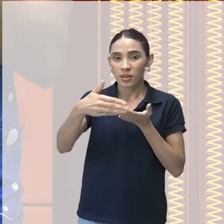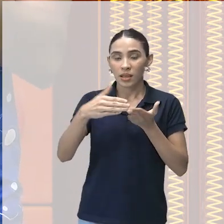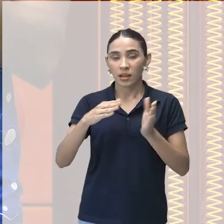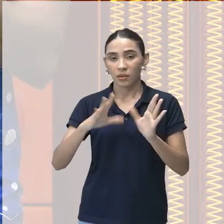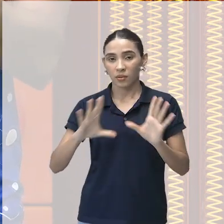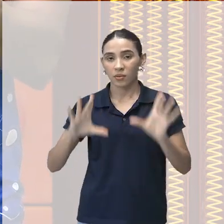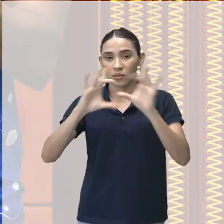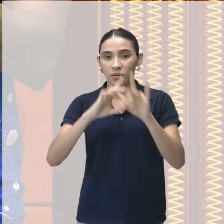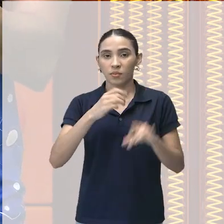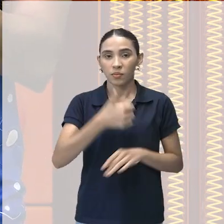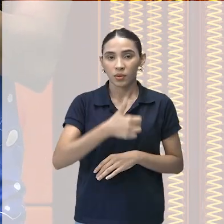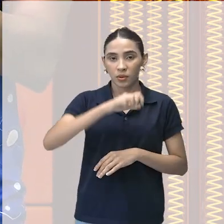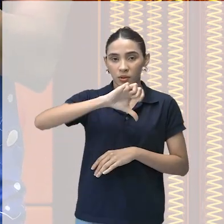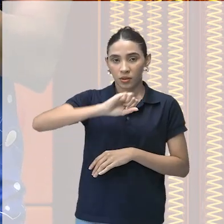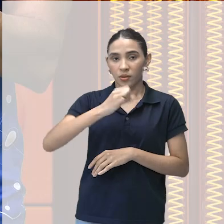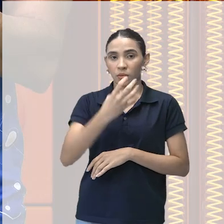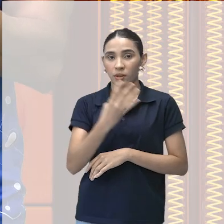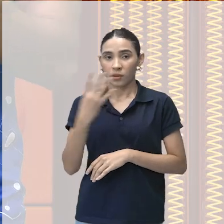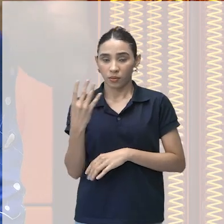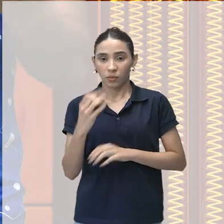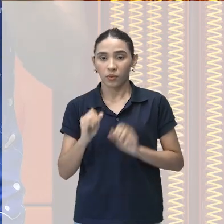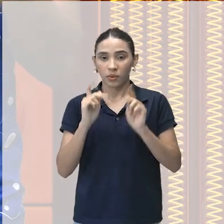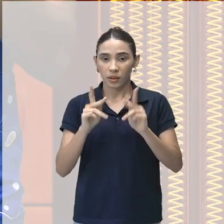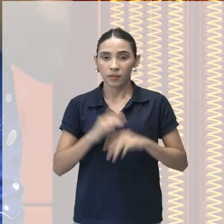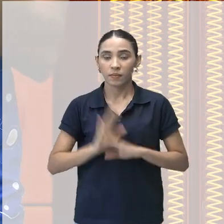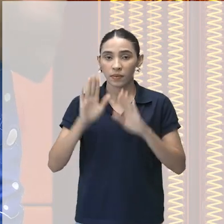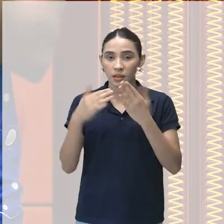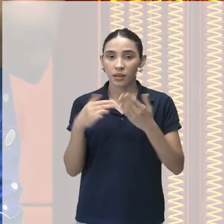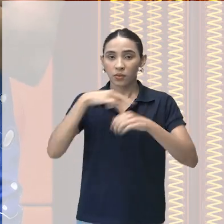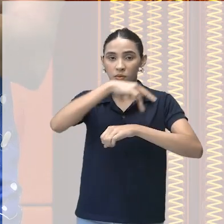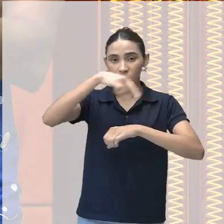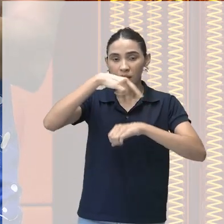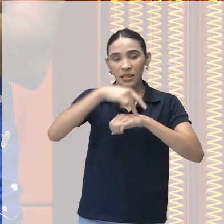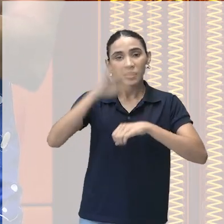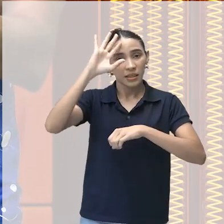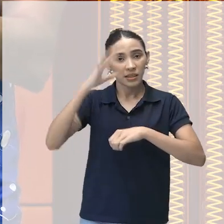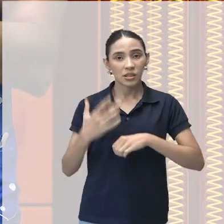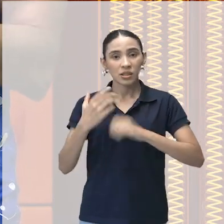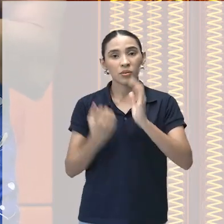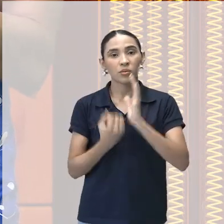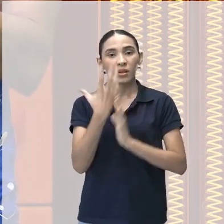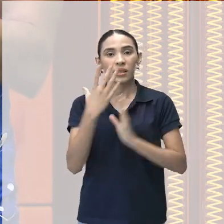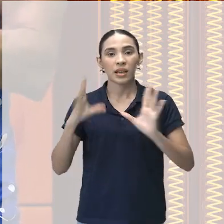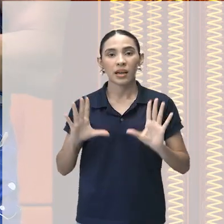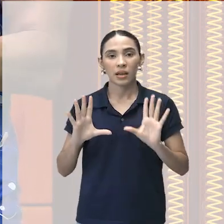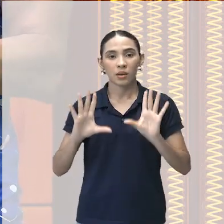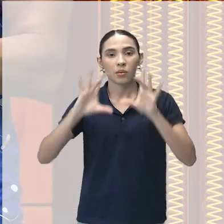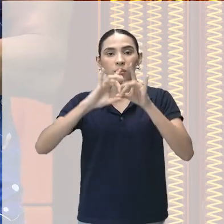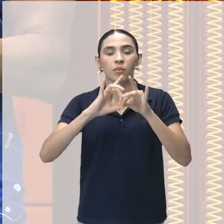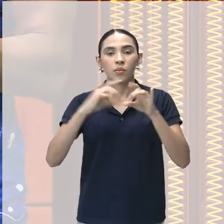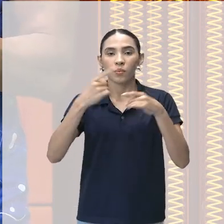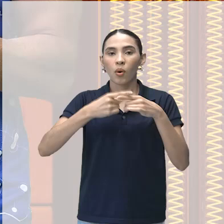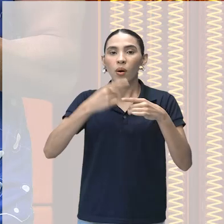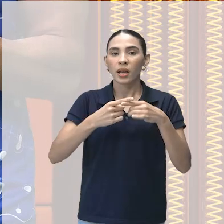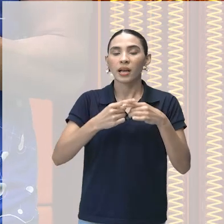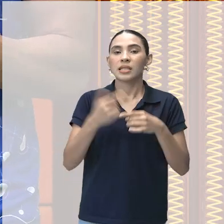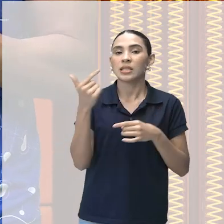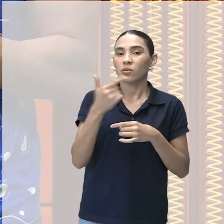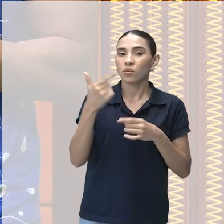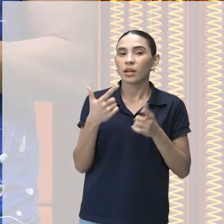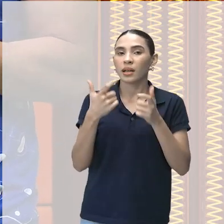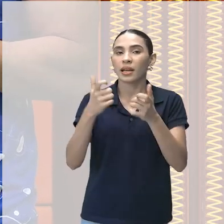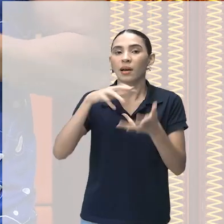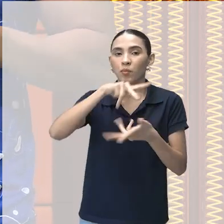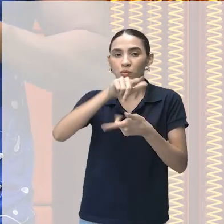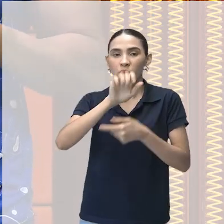união em 1944, certo? Esses países decidiram se unir porque a Europa, no pós-Segunda Guerra Mundial,